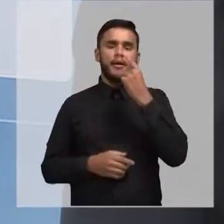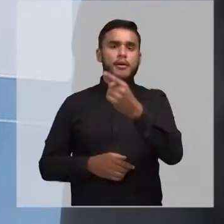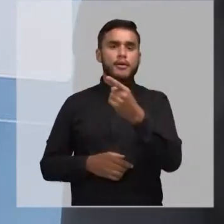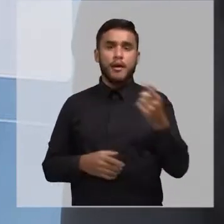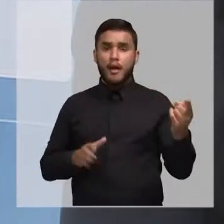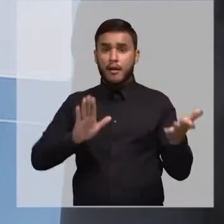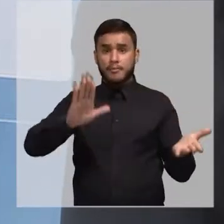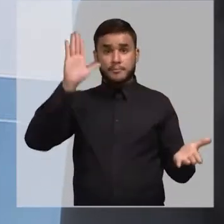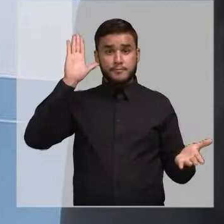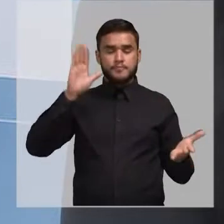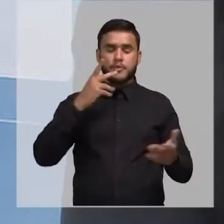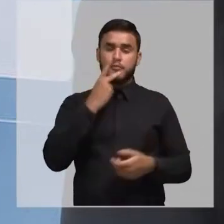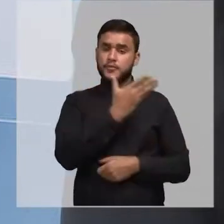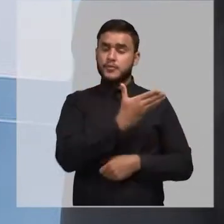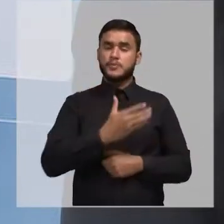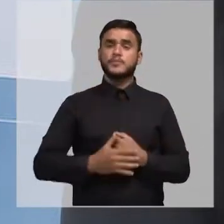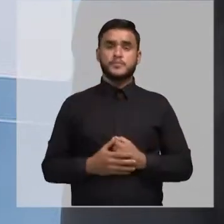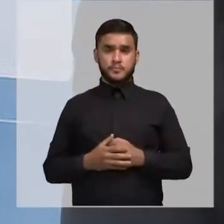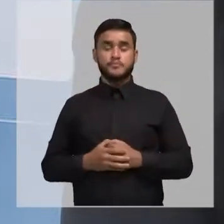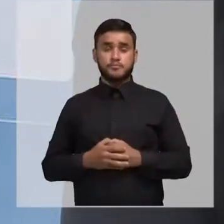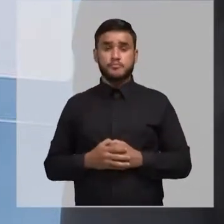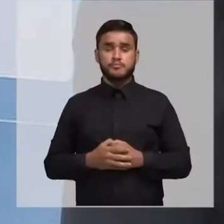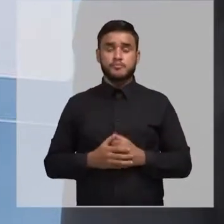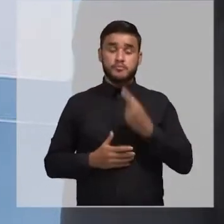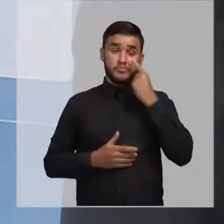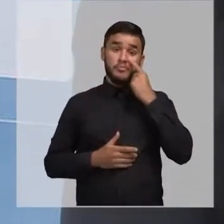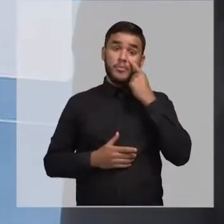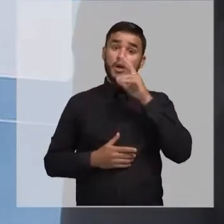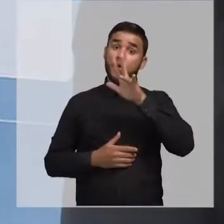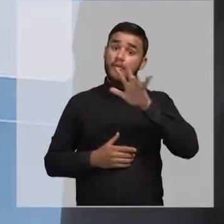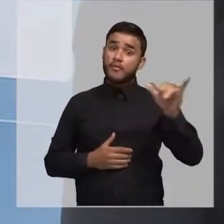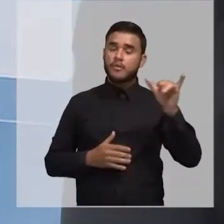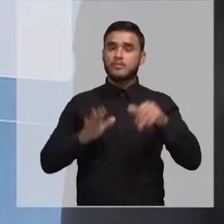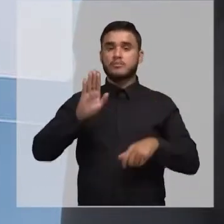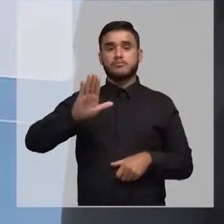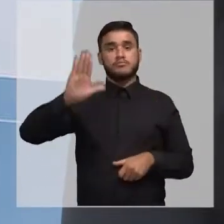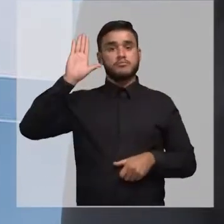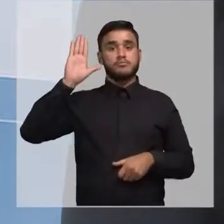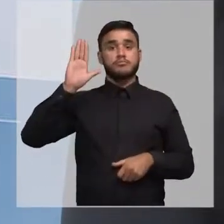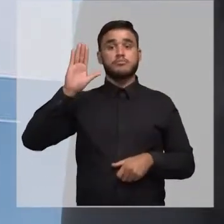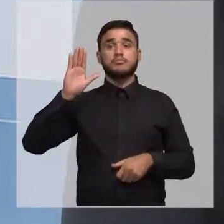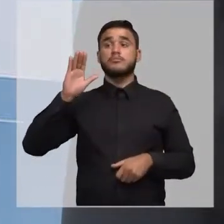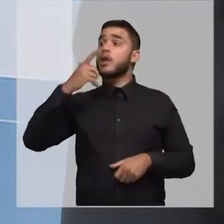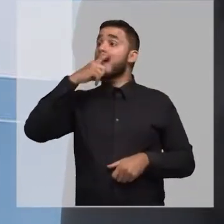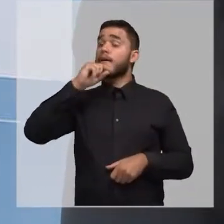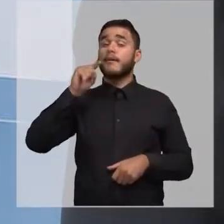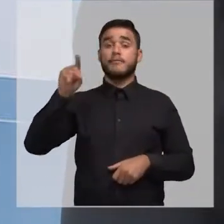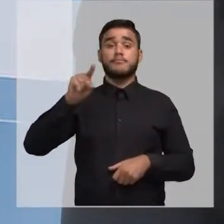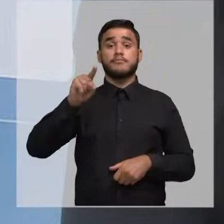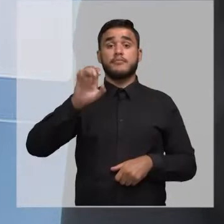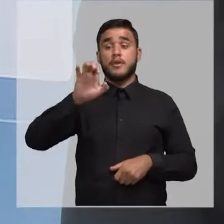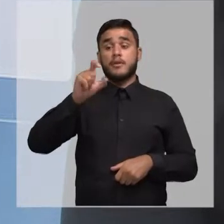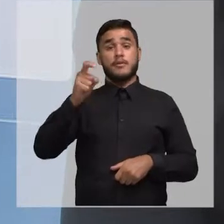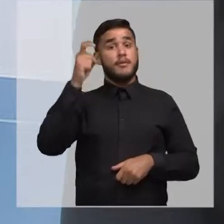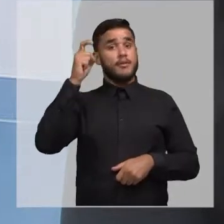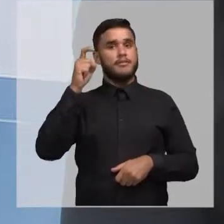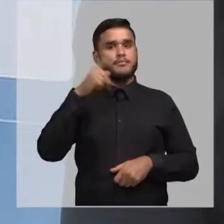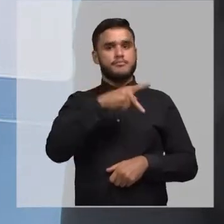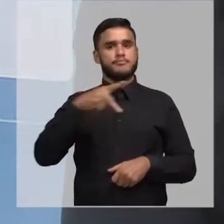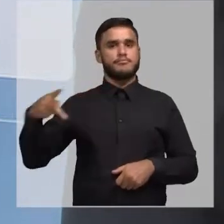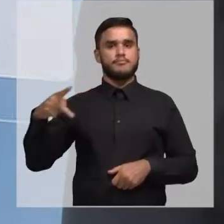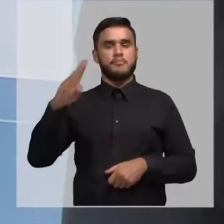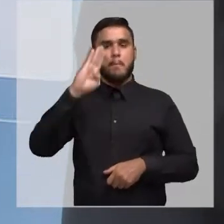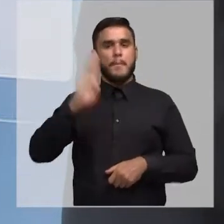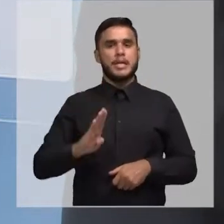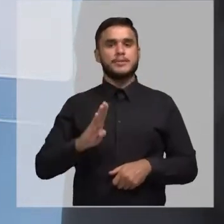uma candidatura, que o Luiz esqueceu de falar, uma pré-candidatura de um homem, um ex-presidente preso, né? Que